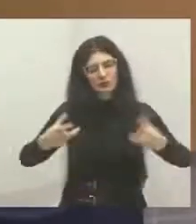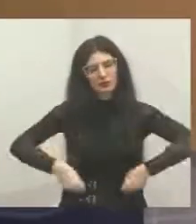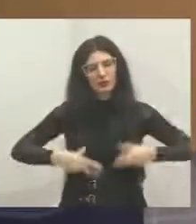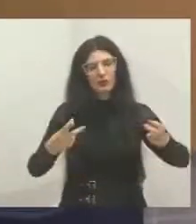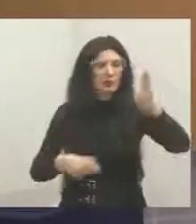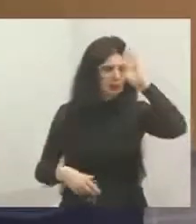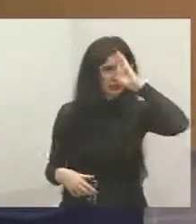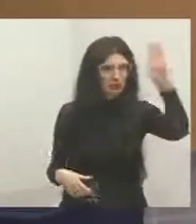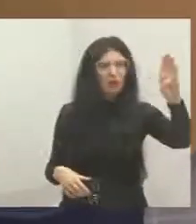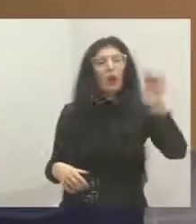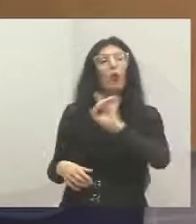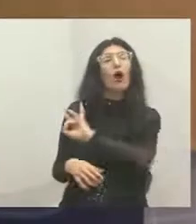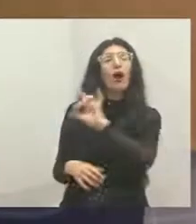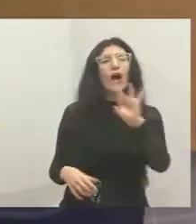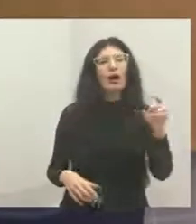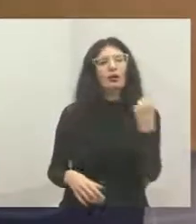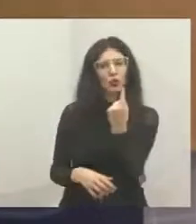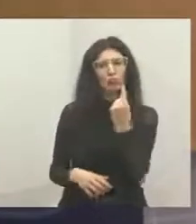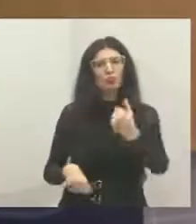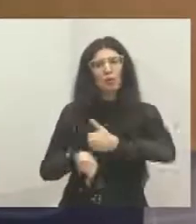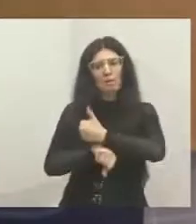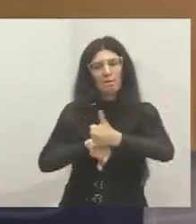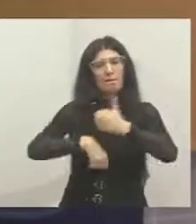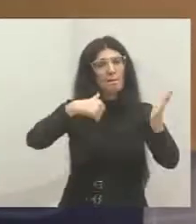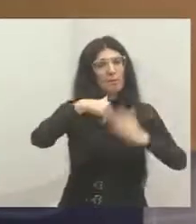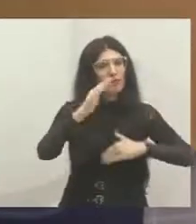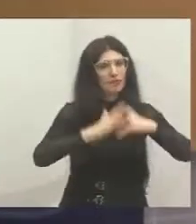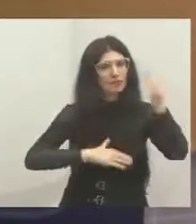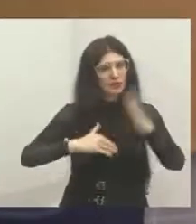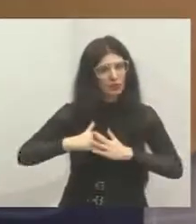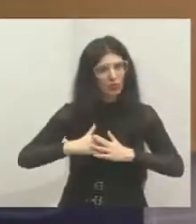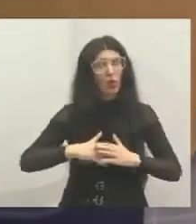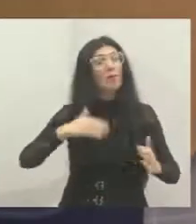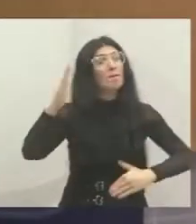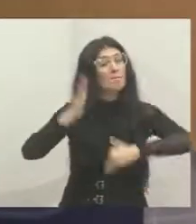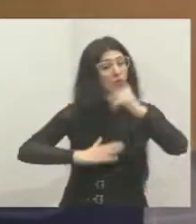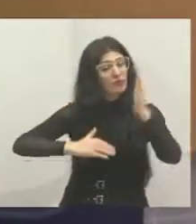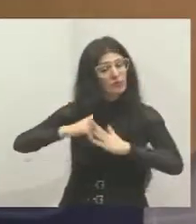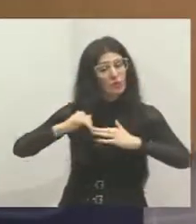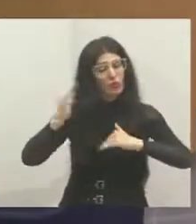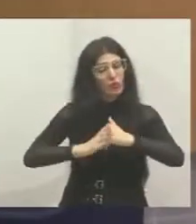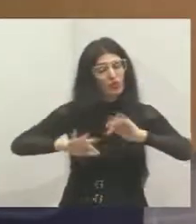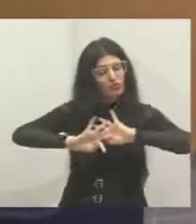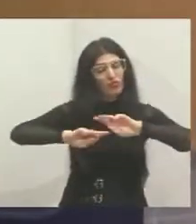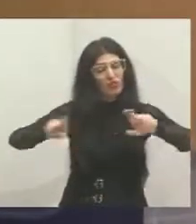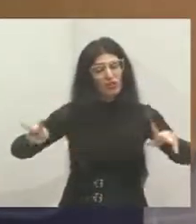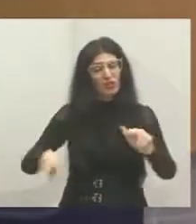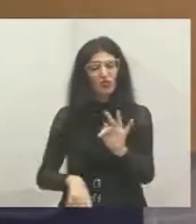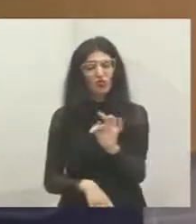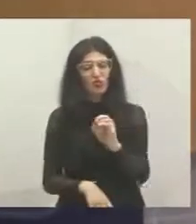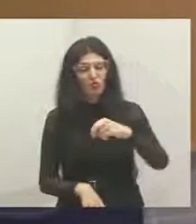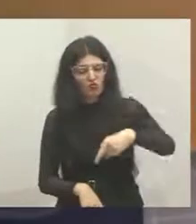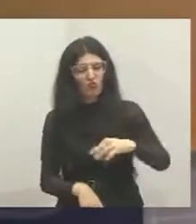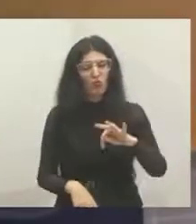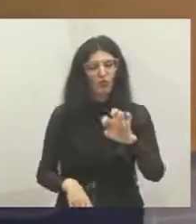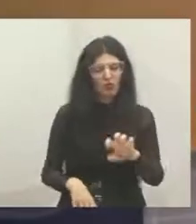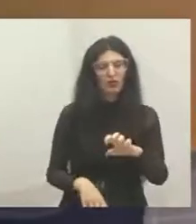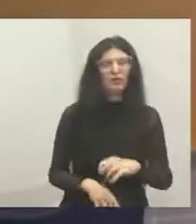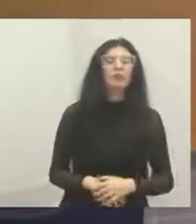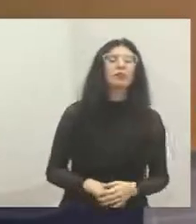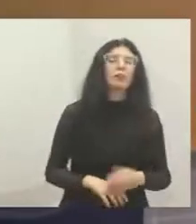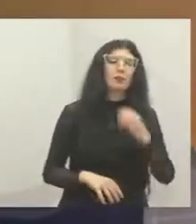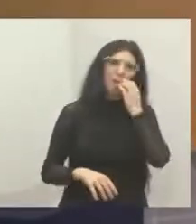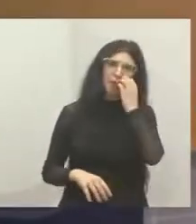função, né? Sim. Então, temos que entender que função é uma coisa, fonte é outra. Função é quando é aquilo que você está pedindo. Nós